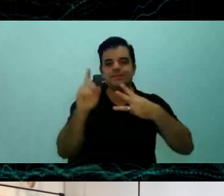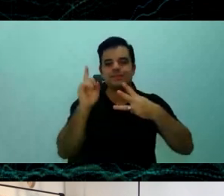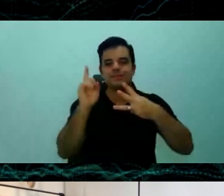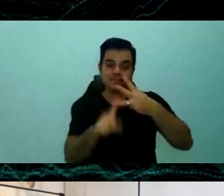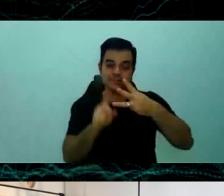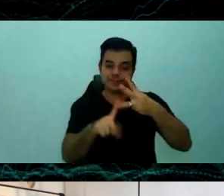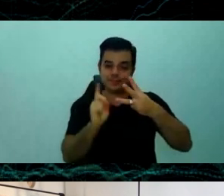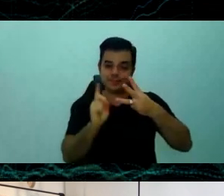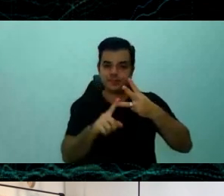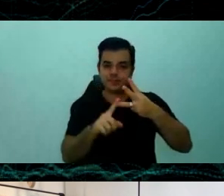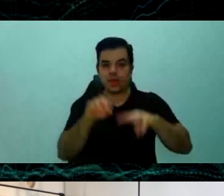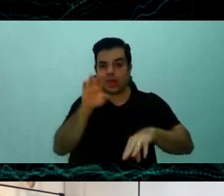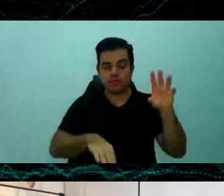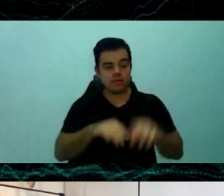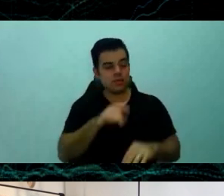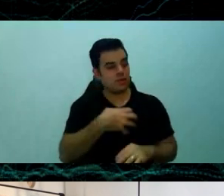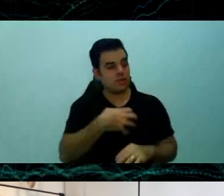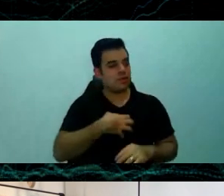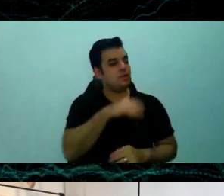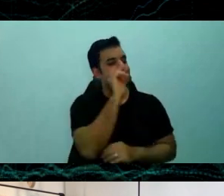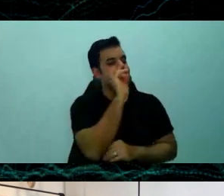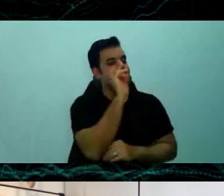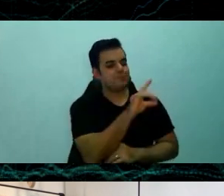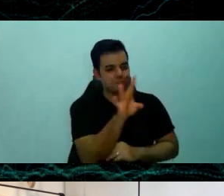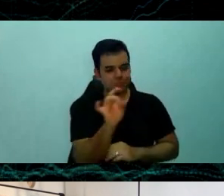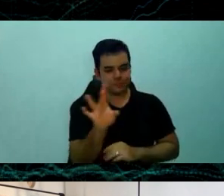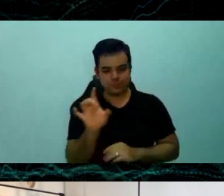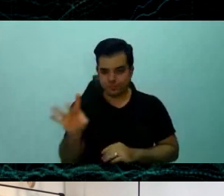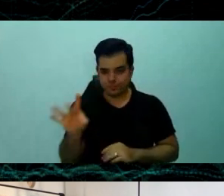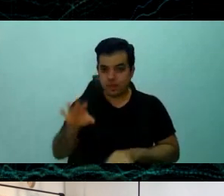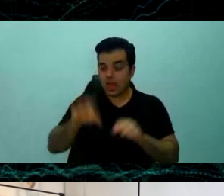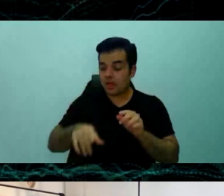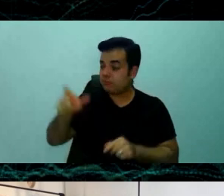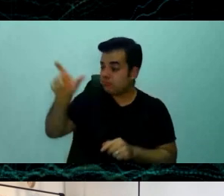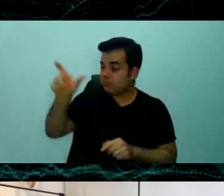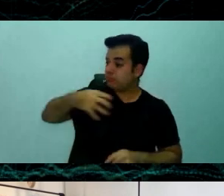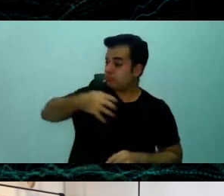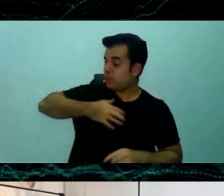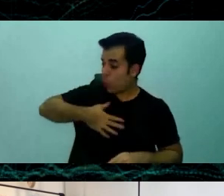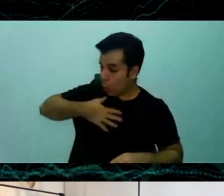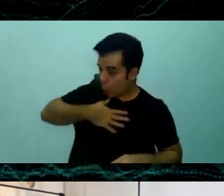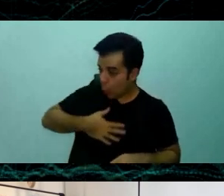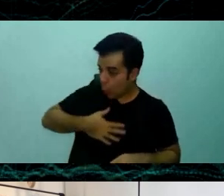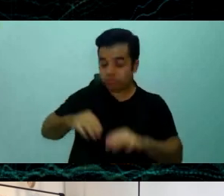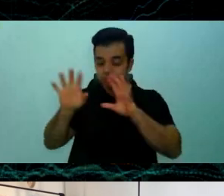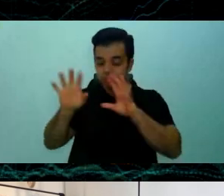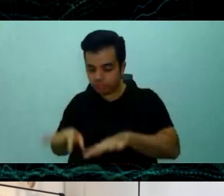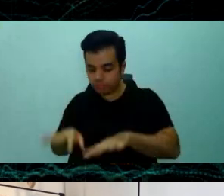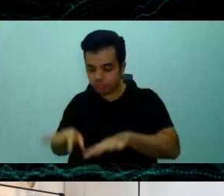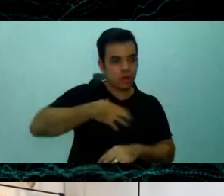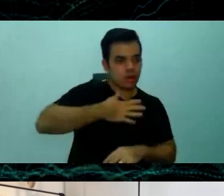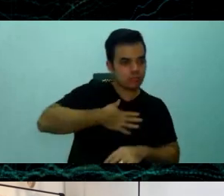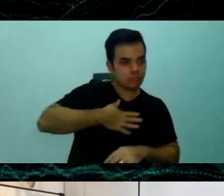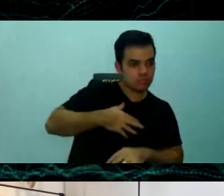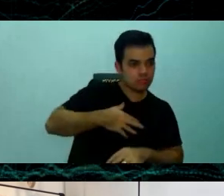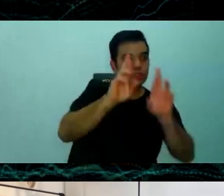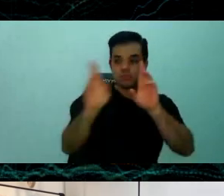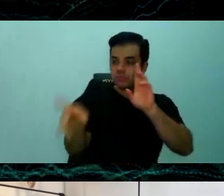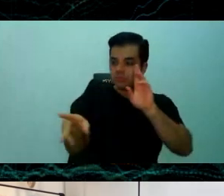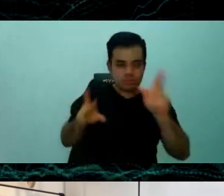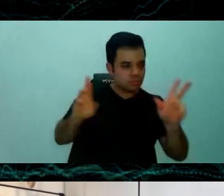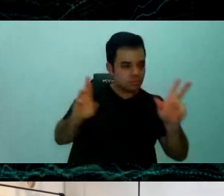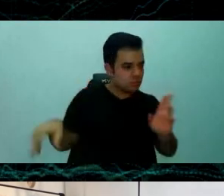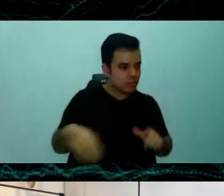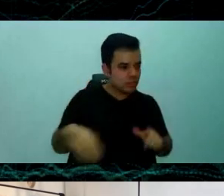final, cada um faz seu jeito. Aqui eu padronizo desse jeito, ali você padroniza desse, eu gosto desse módulo, você gosta daquele. É um caos.